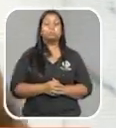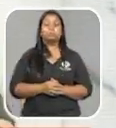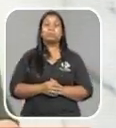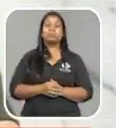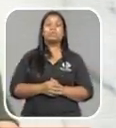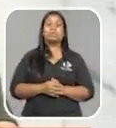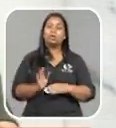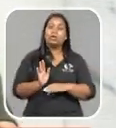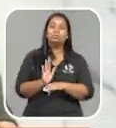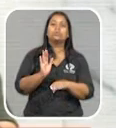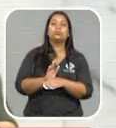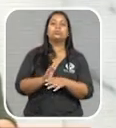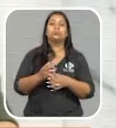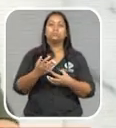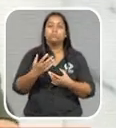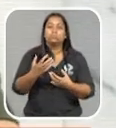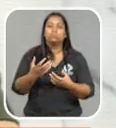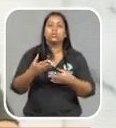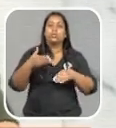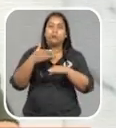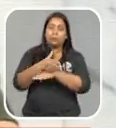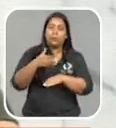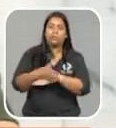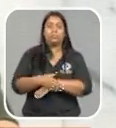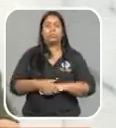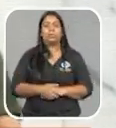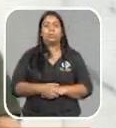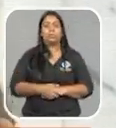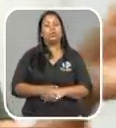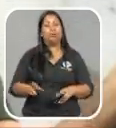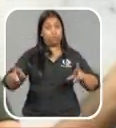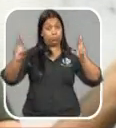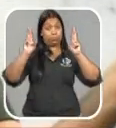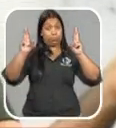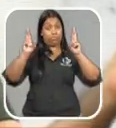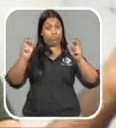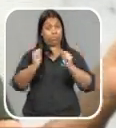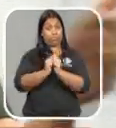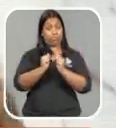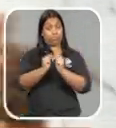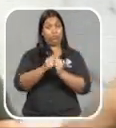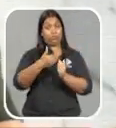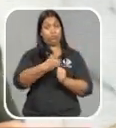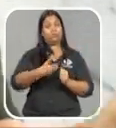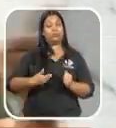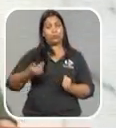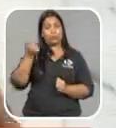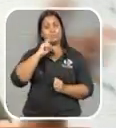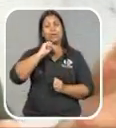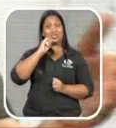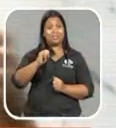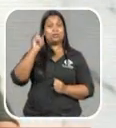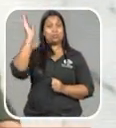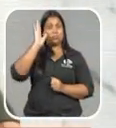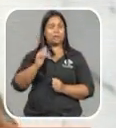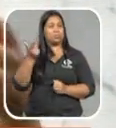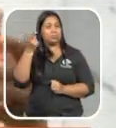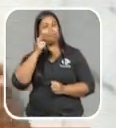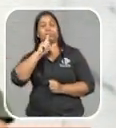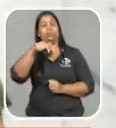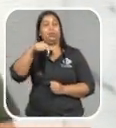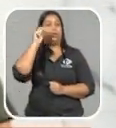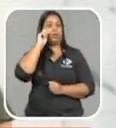mais. Vamos torcer junto para esse governo dar certo. Se o Brasil dá certo, Rio Preto dá certo, São Paulo dá certo, a nossa